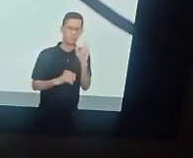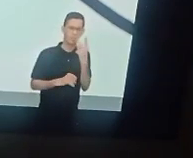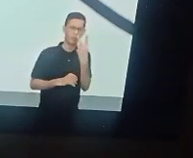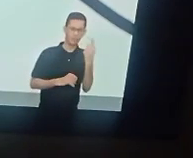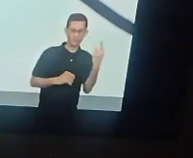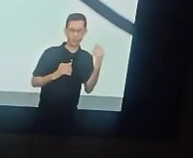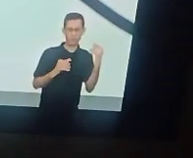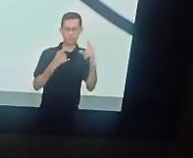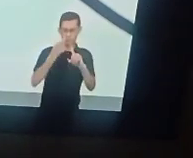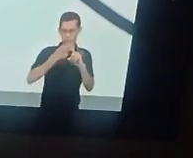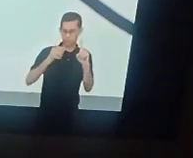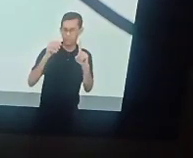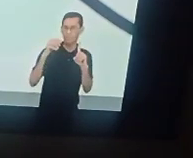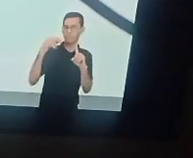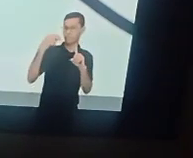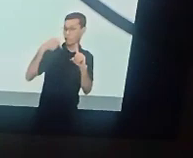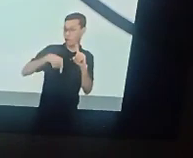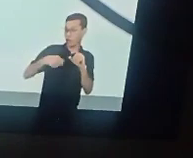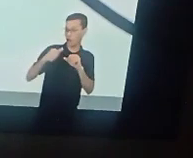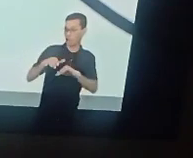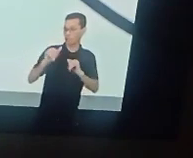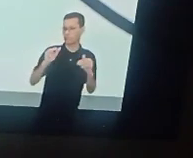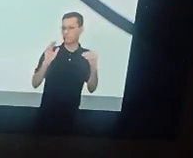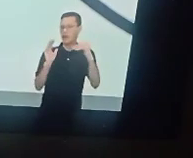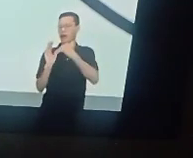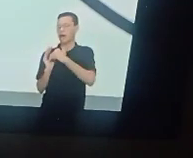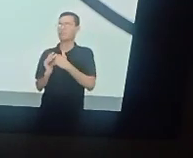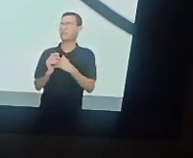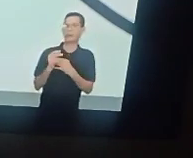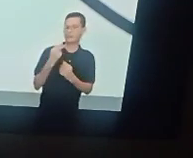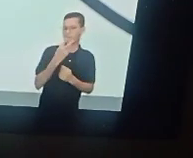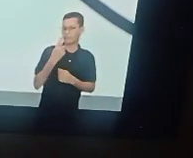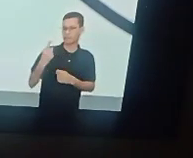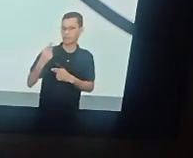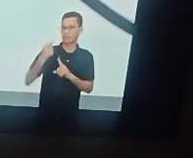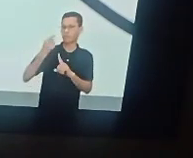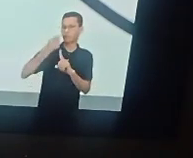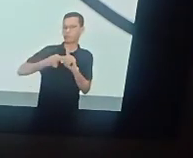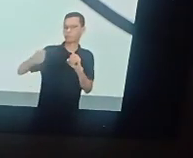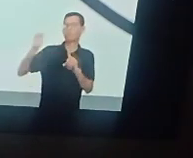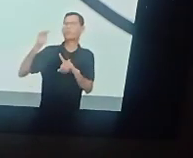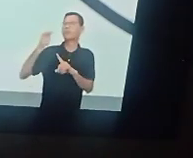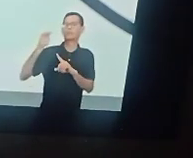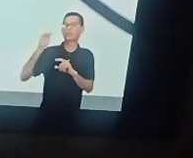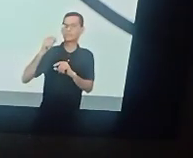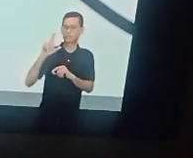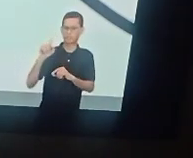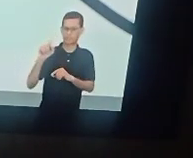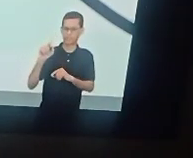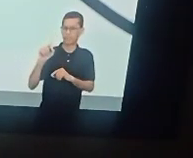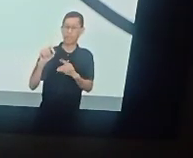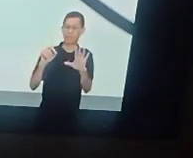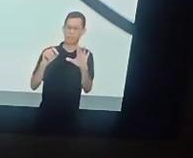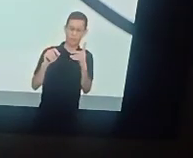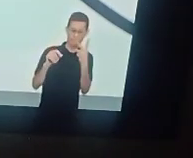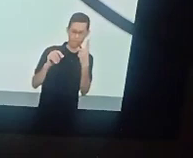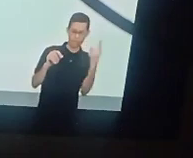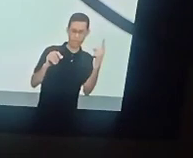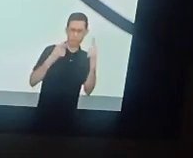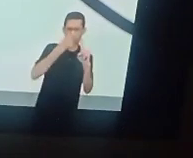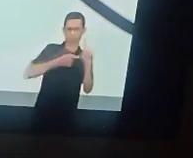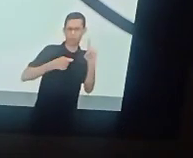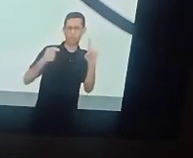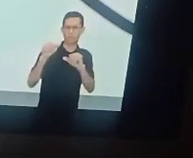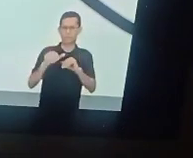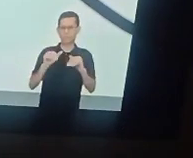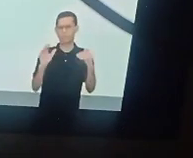11/10. Porém, a interposição de recurso vai de 21/9 a 10/10. Portanto,